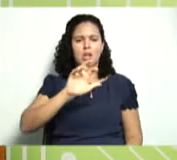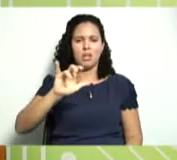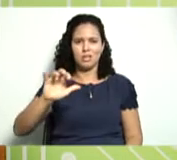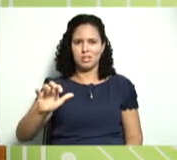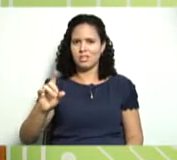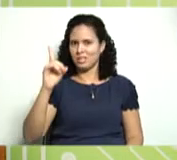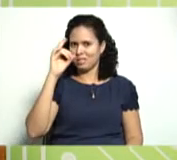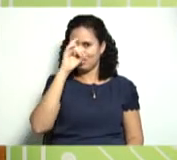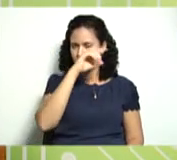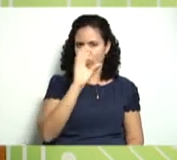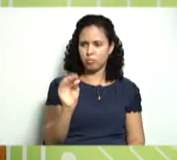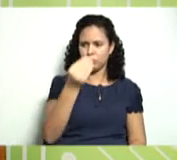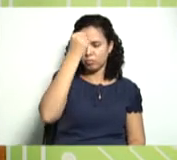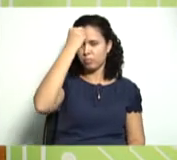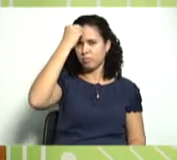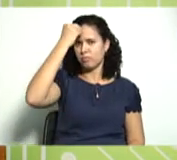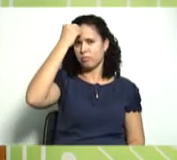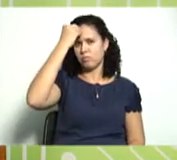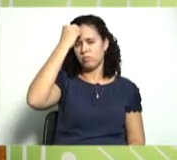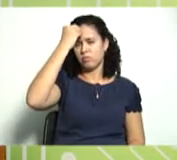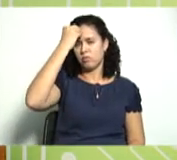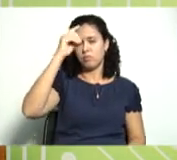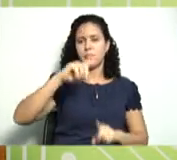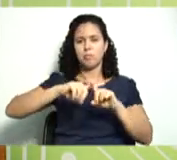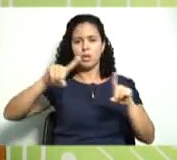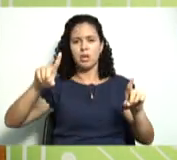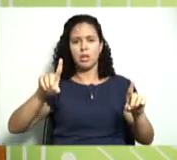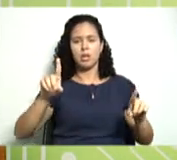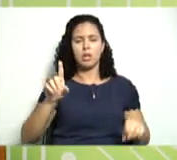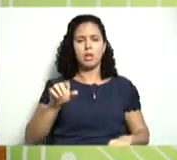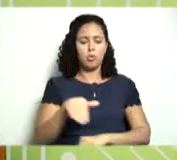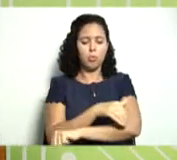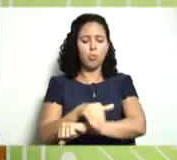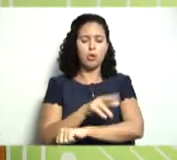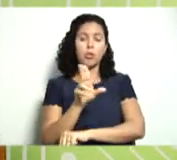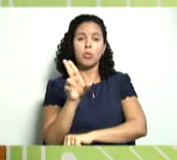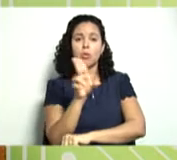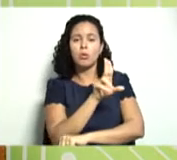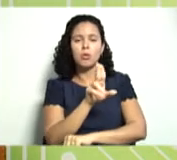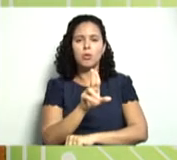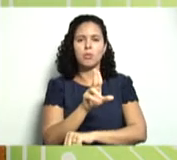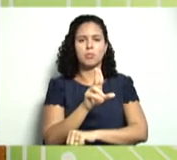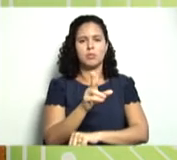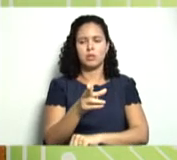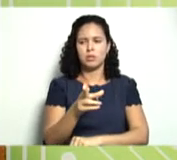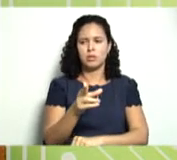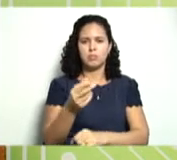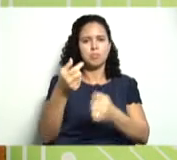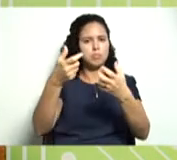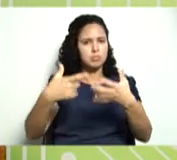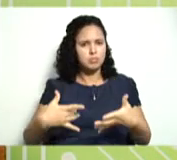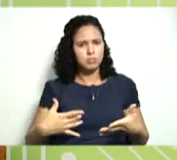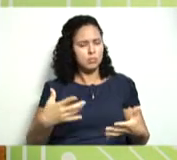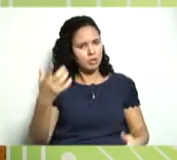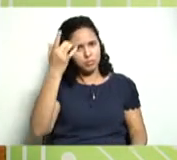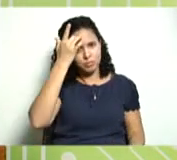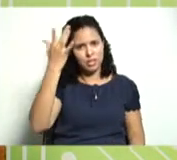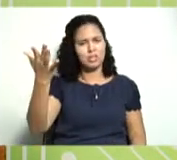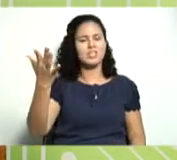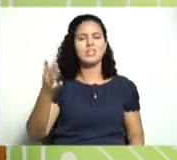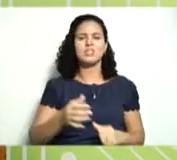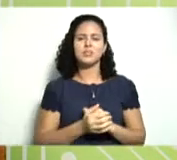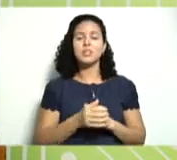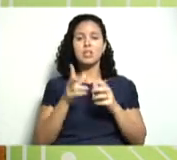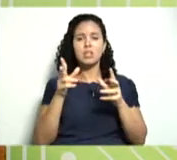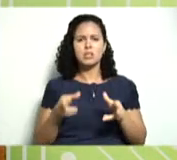complicada de gravar mas você fala moro na rua tal número x bairro tal ficar bem mais simples né assim também funciona as